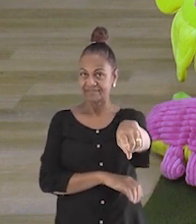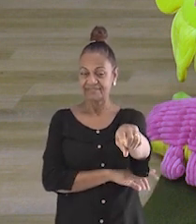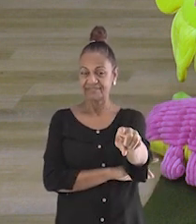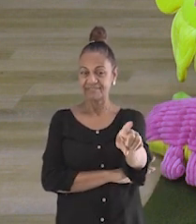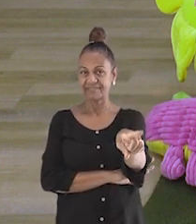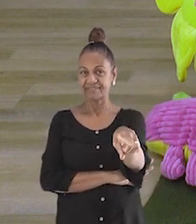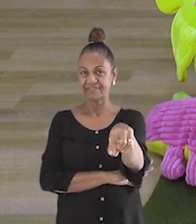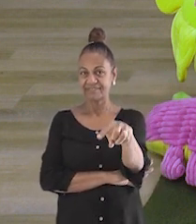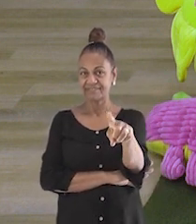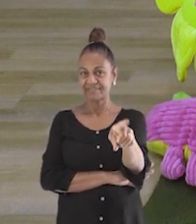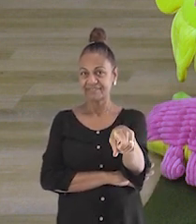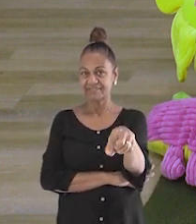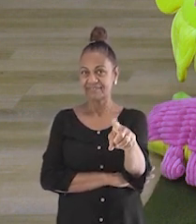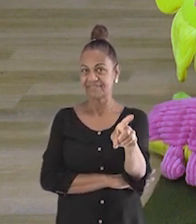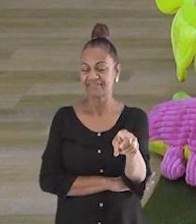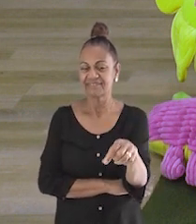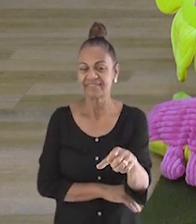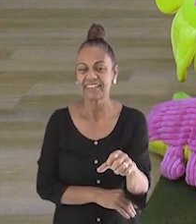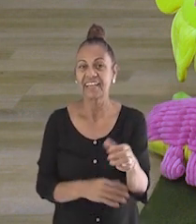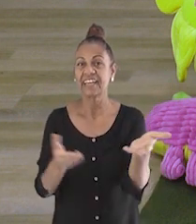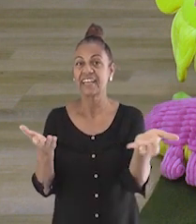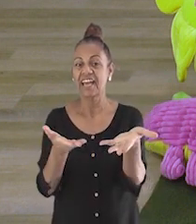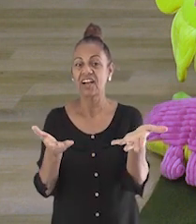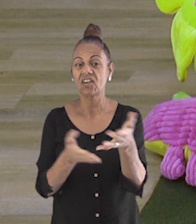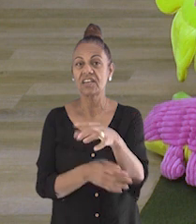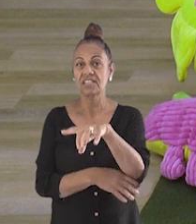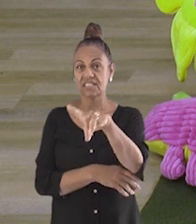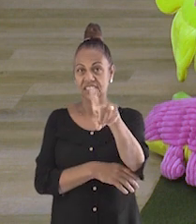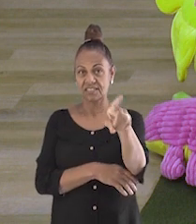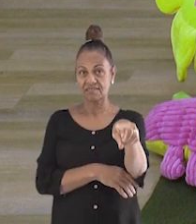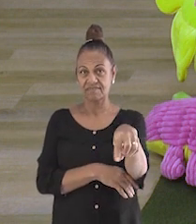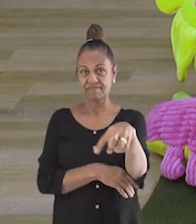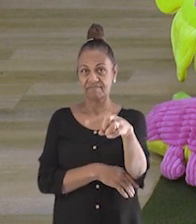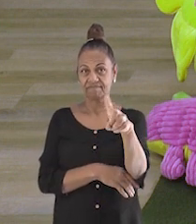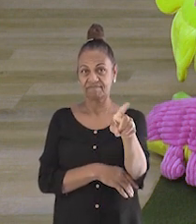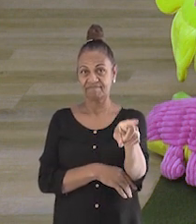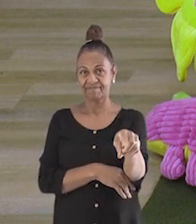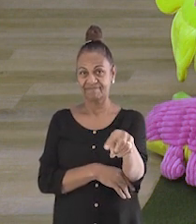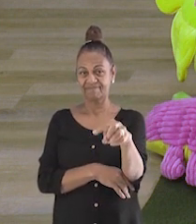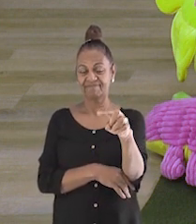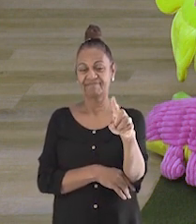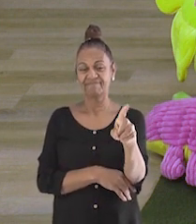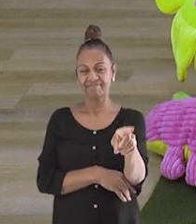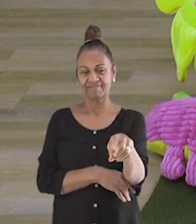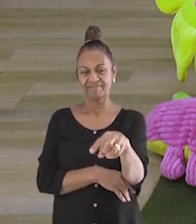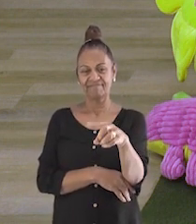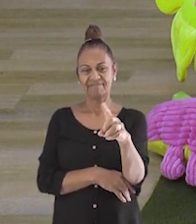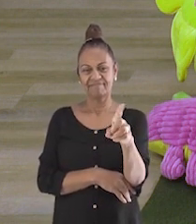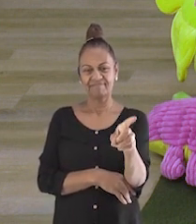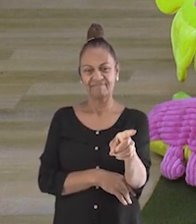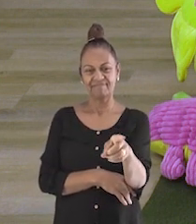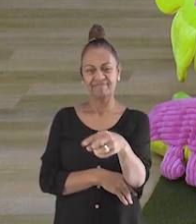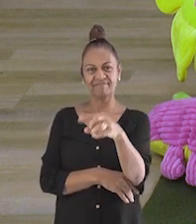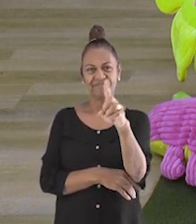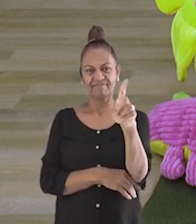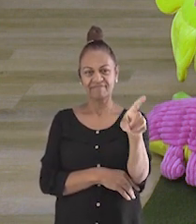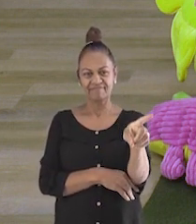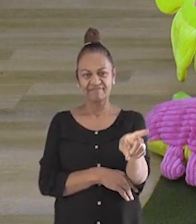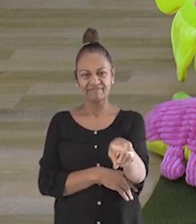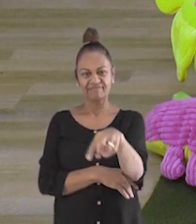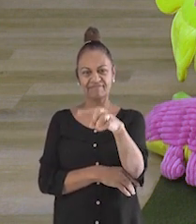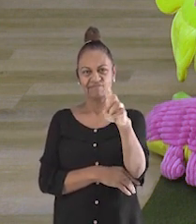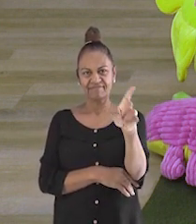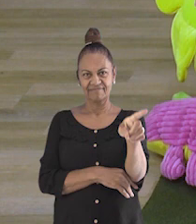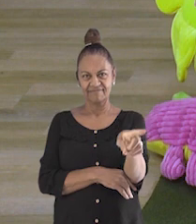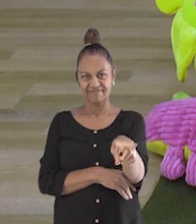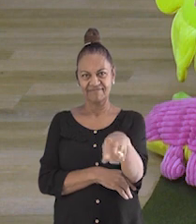professora Fran? Todo mundo assim, ó, apontando o dedo para frente e agora girando o dedo